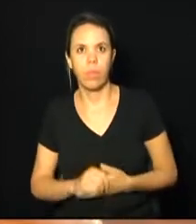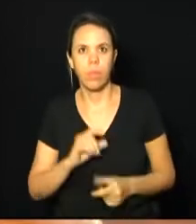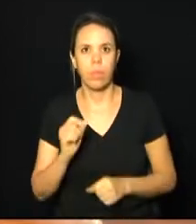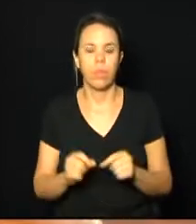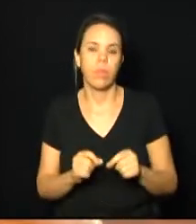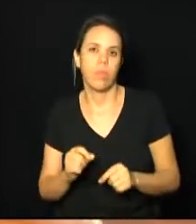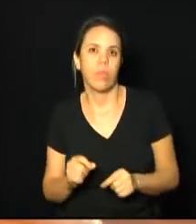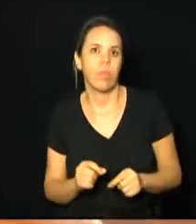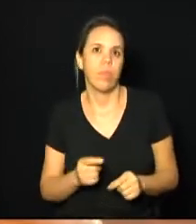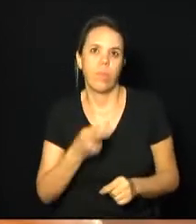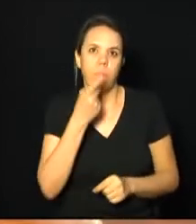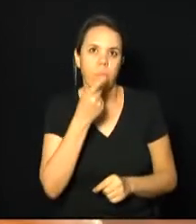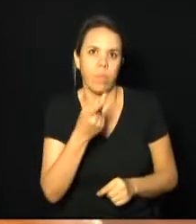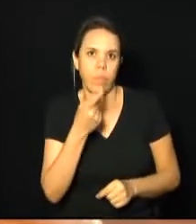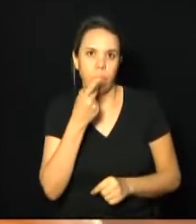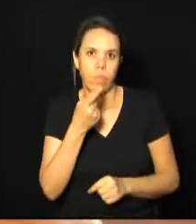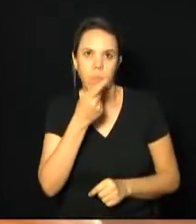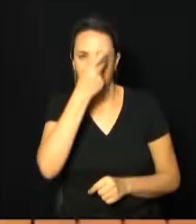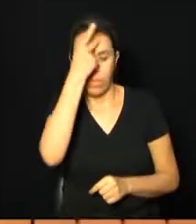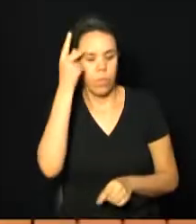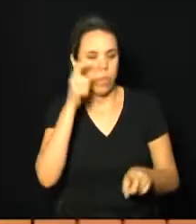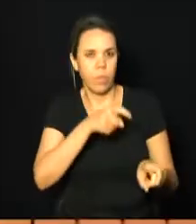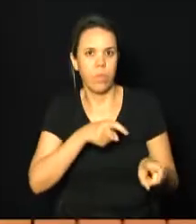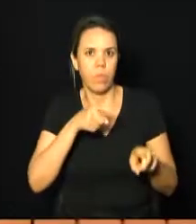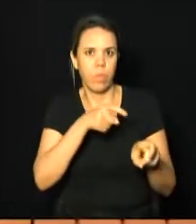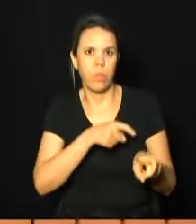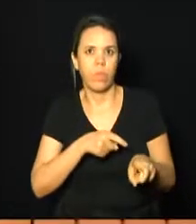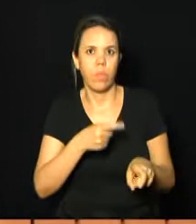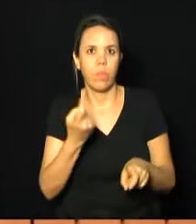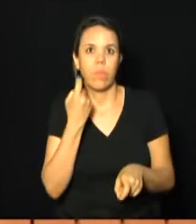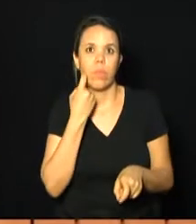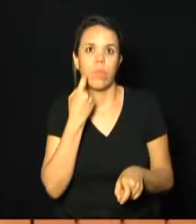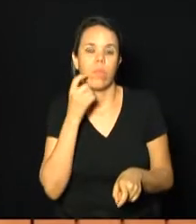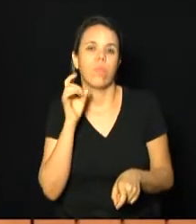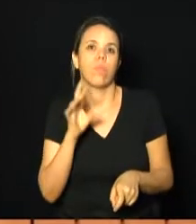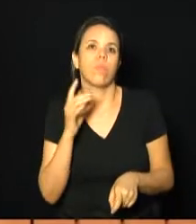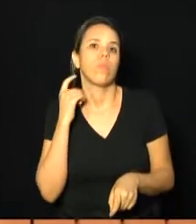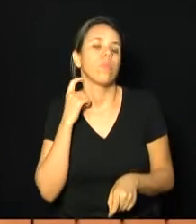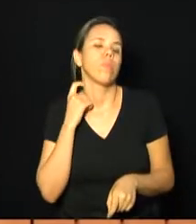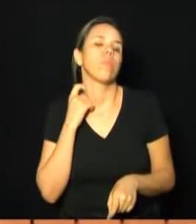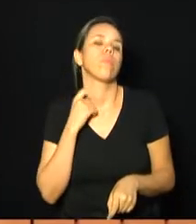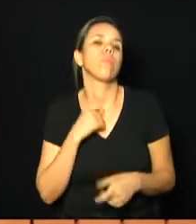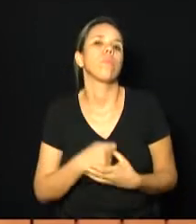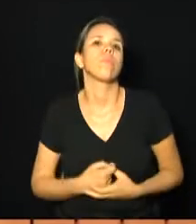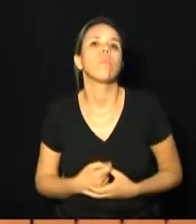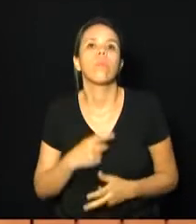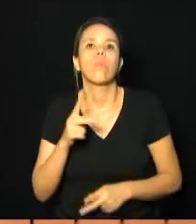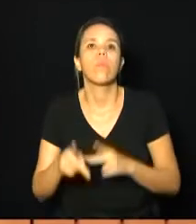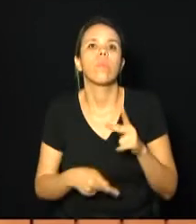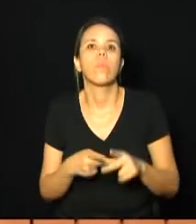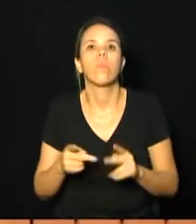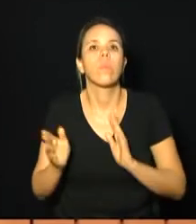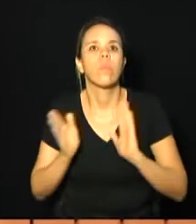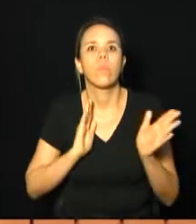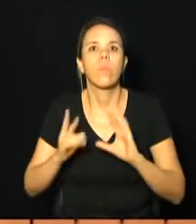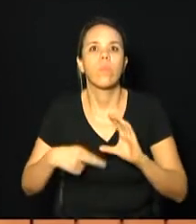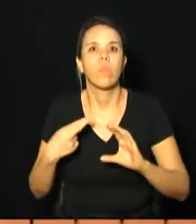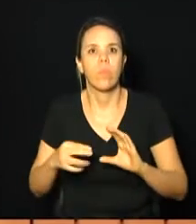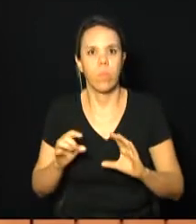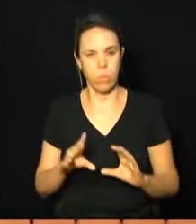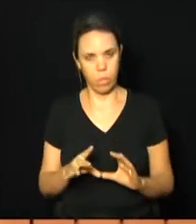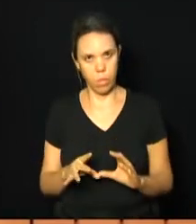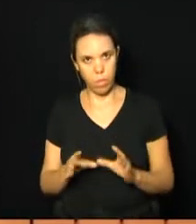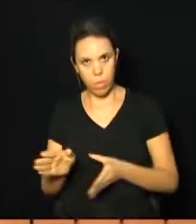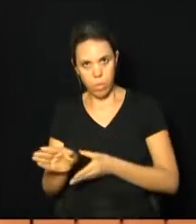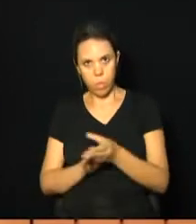a gente fala nos garimpeiros, porque eles não... Só de sexta-feira que o pessoal do caminhão do reciclado passa, né? Então, a